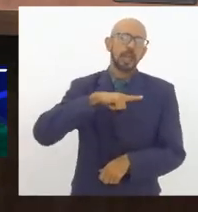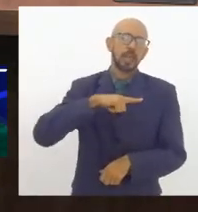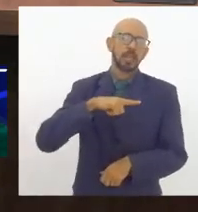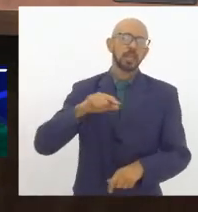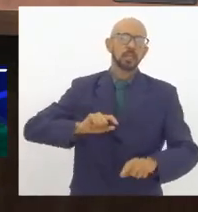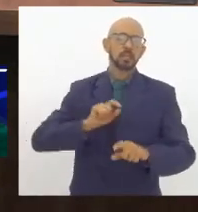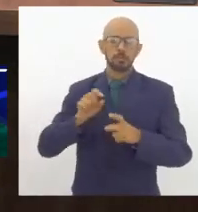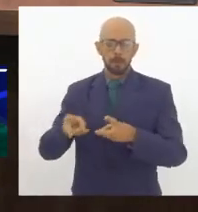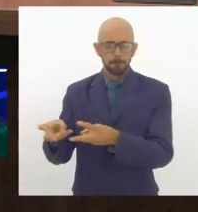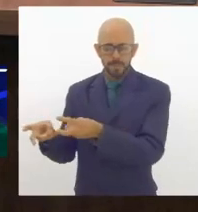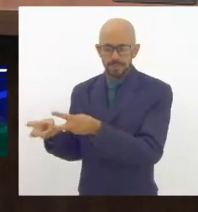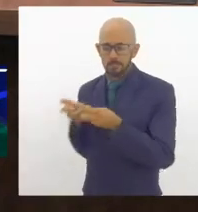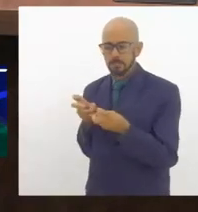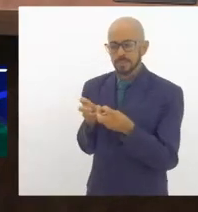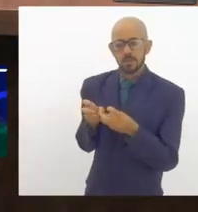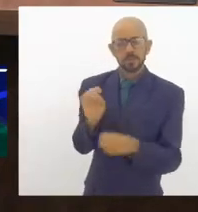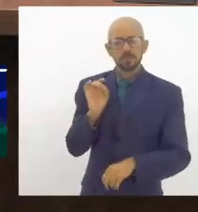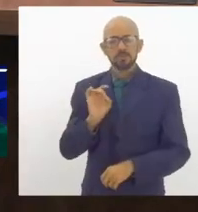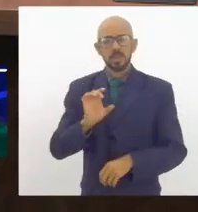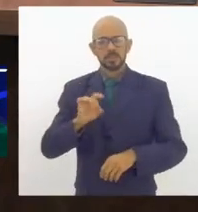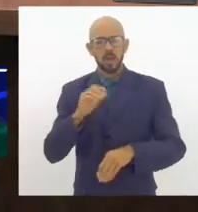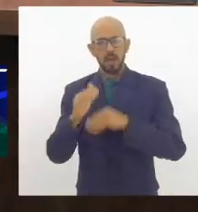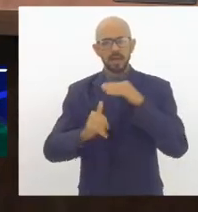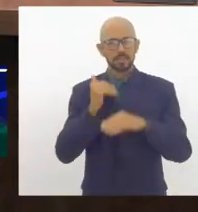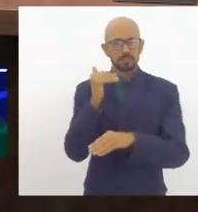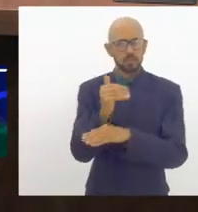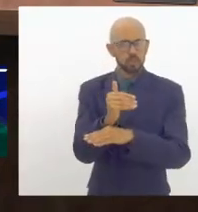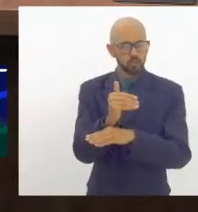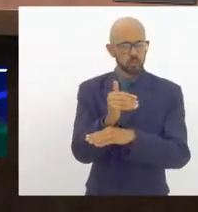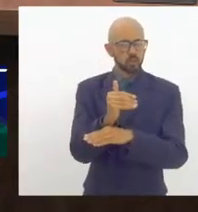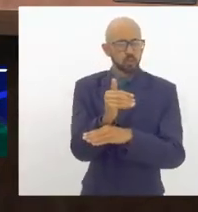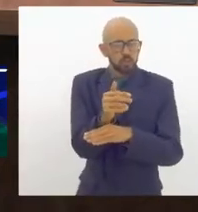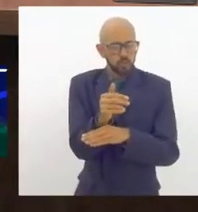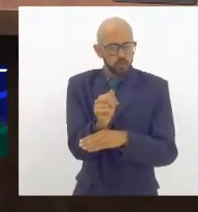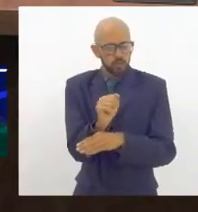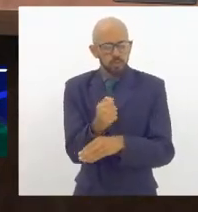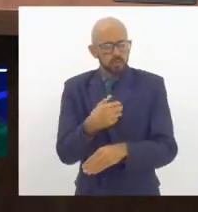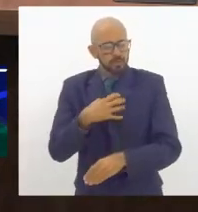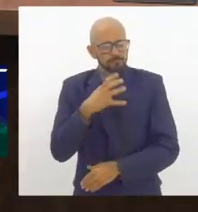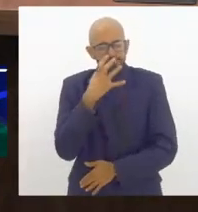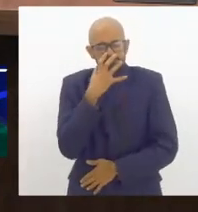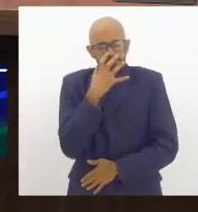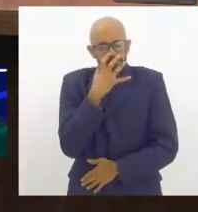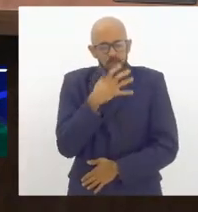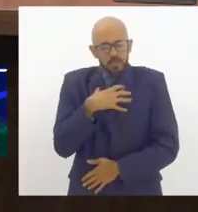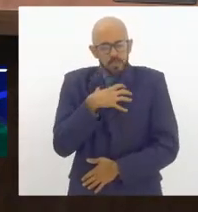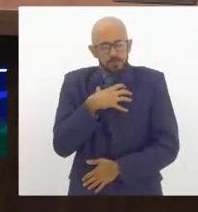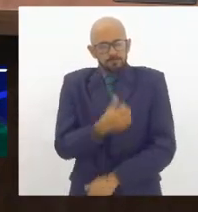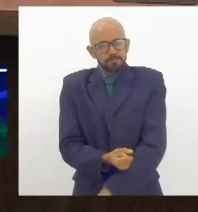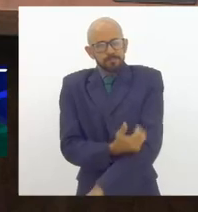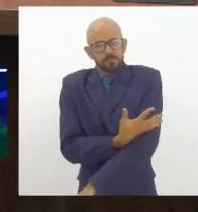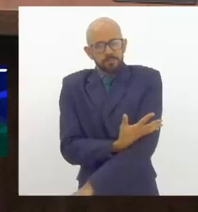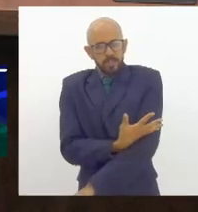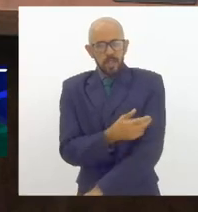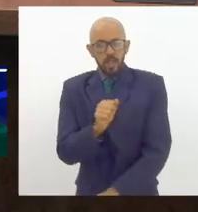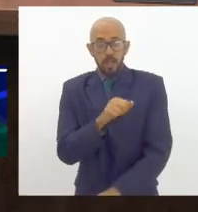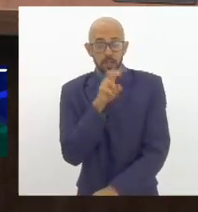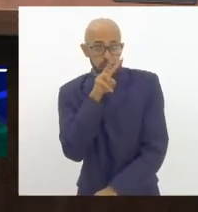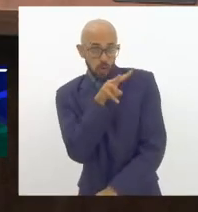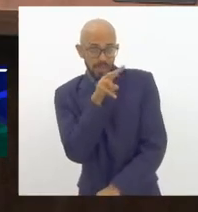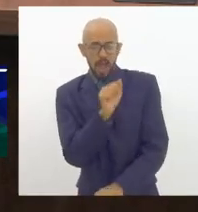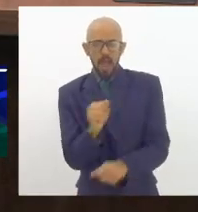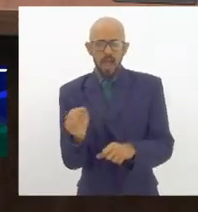privilegiado Mas acima de tudo sensível sobre o cotidiano da favela as pessoas que merecem esse